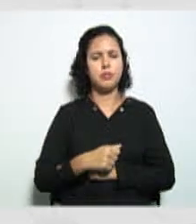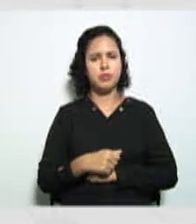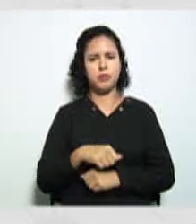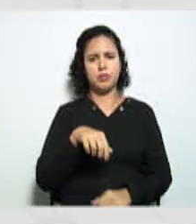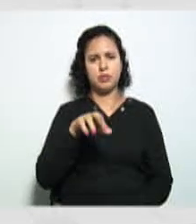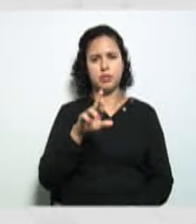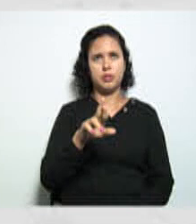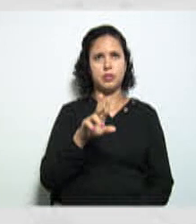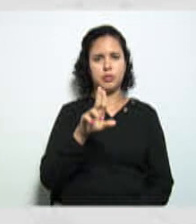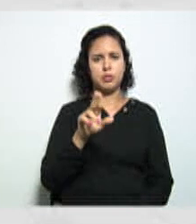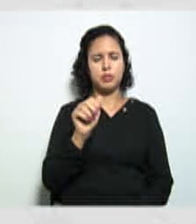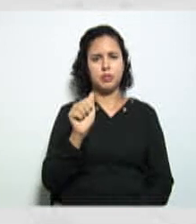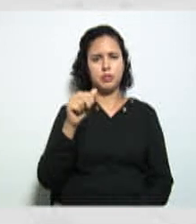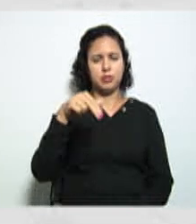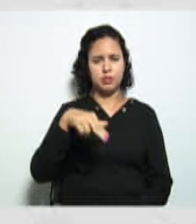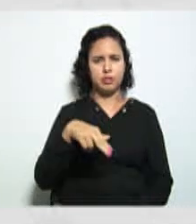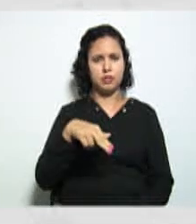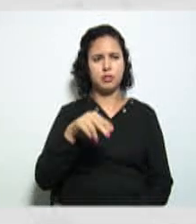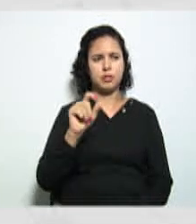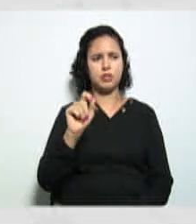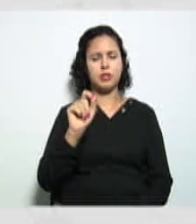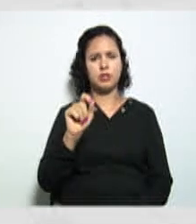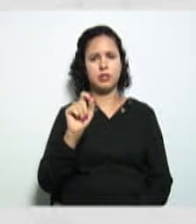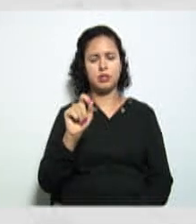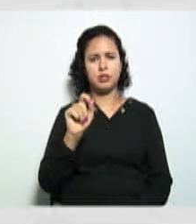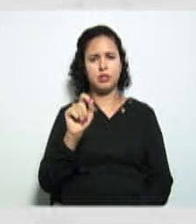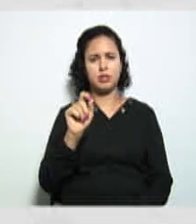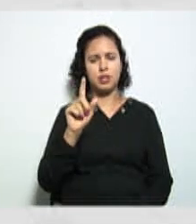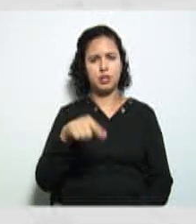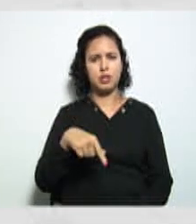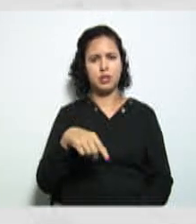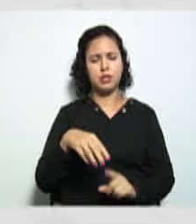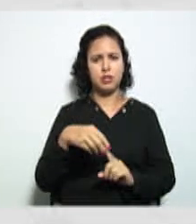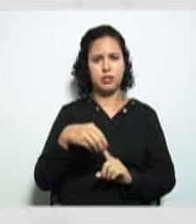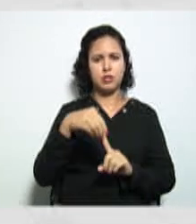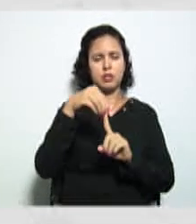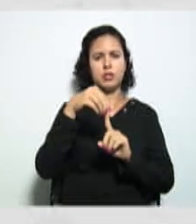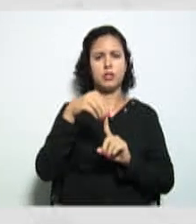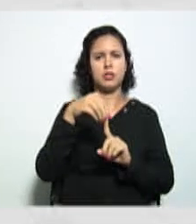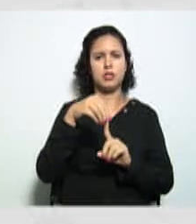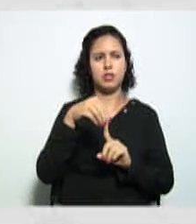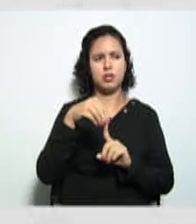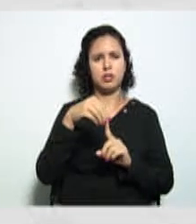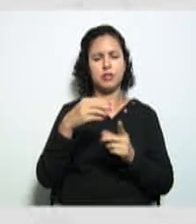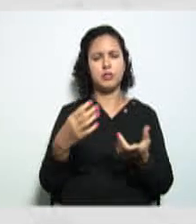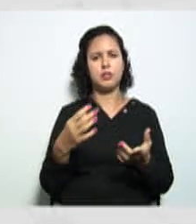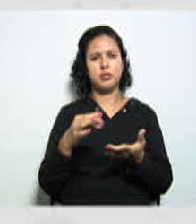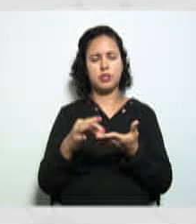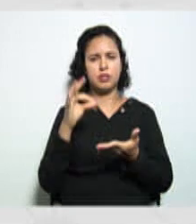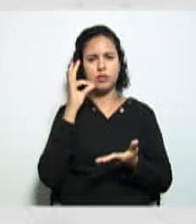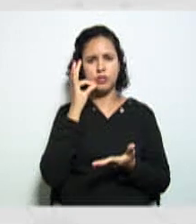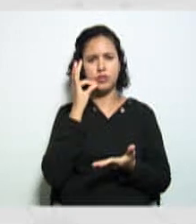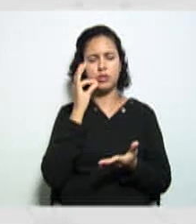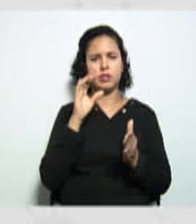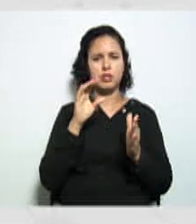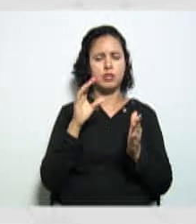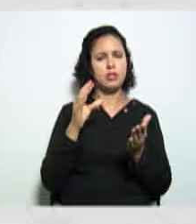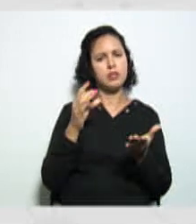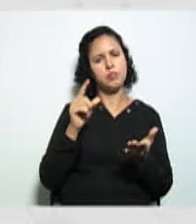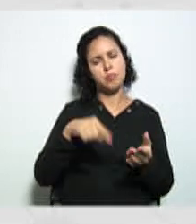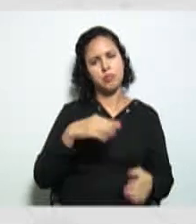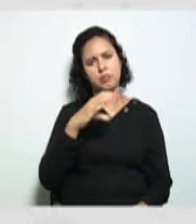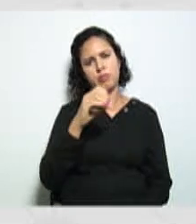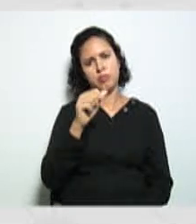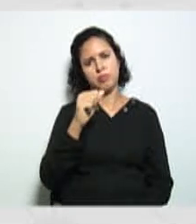Juan, da Escola Coronel Jorge Teixeira, ele disse que os destaques são o café, o cacau, o milho, a soja, o arroz,